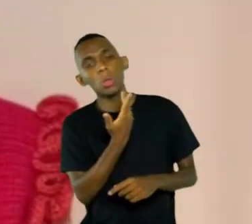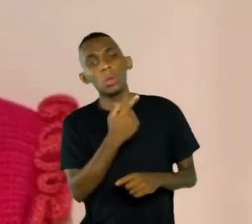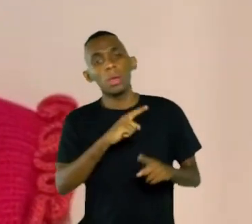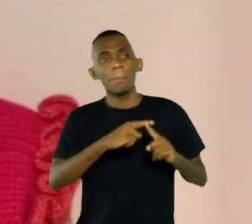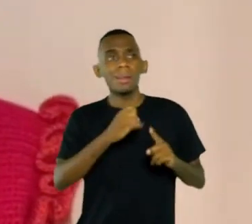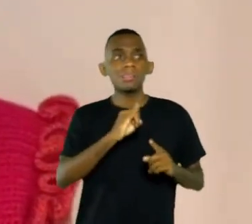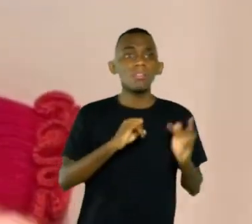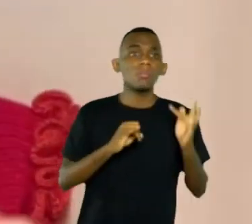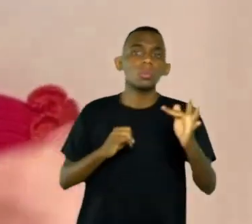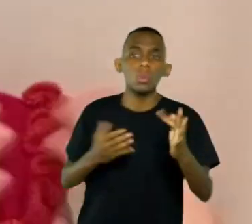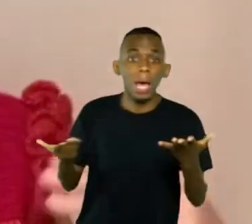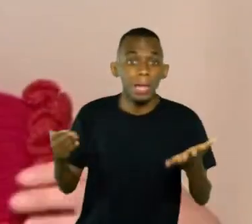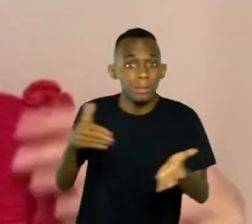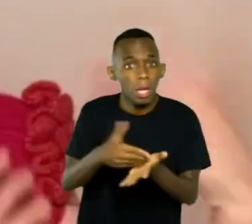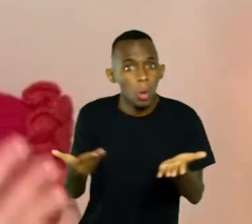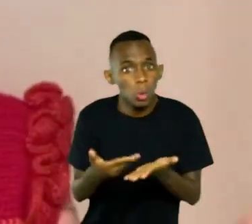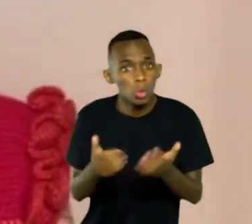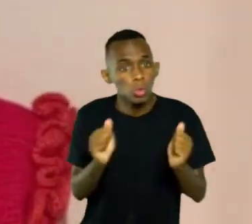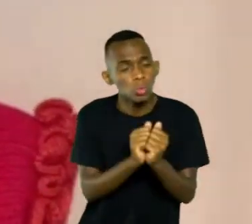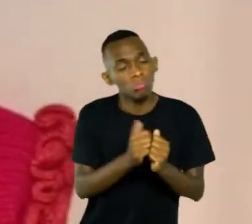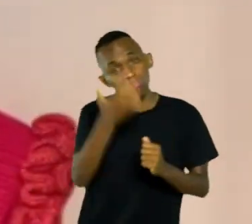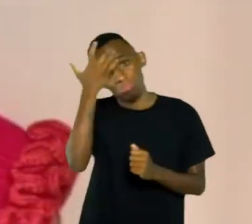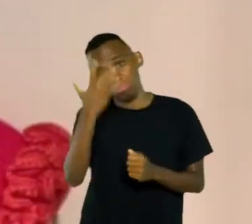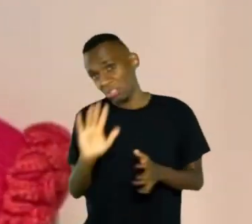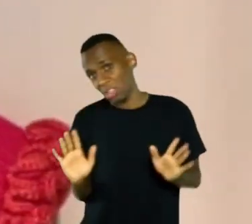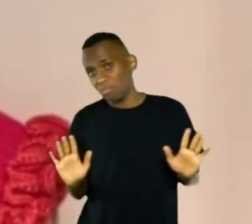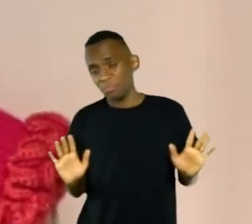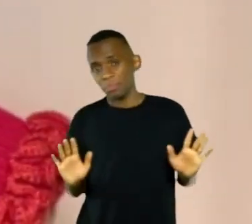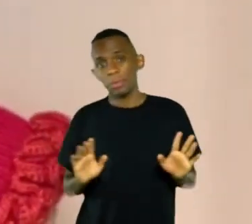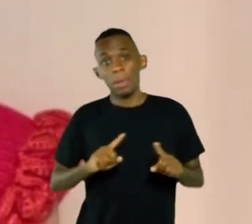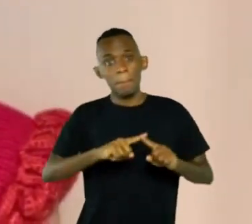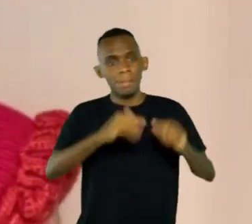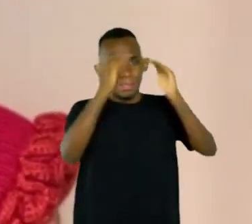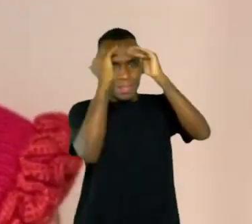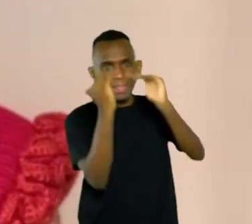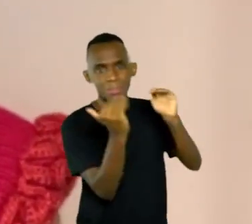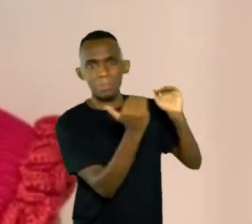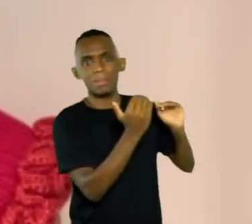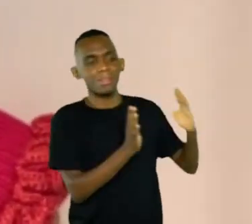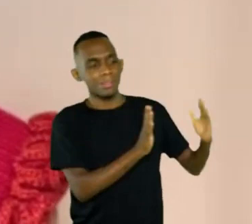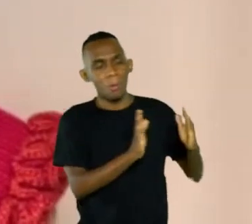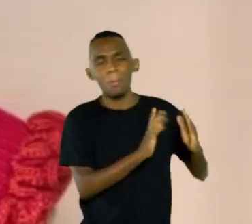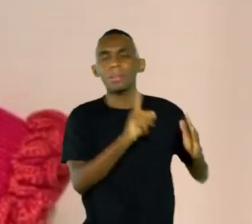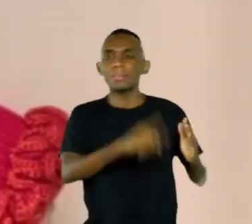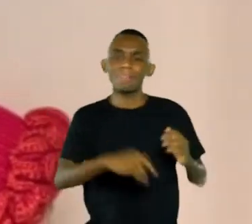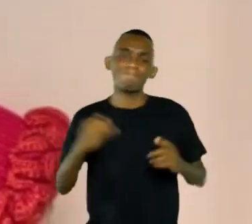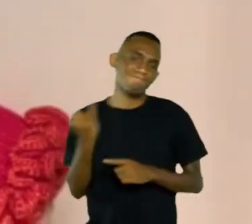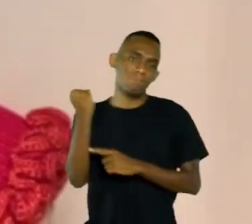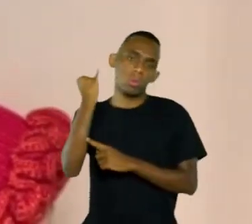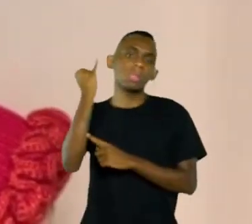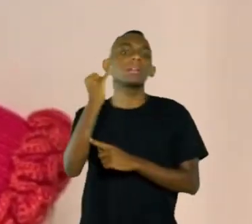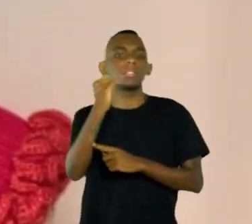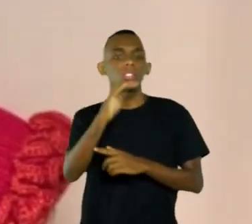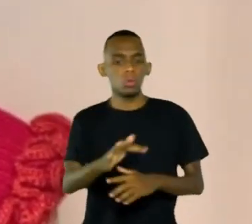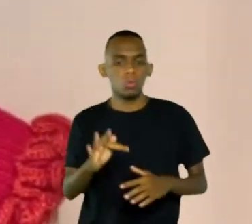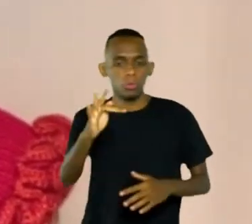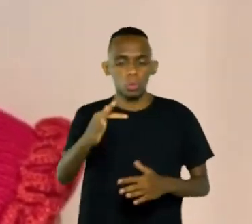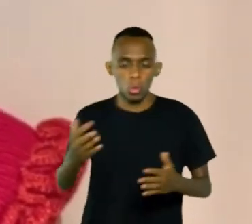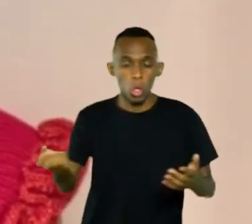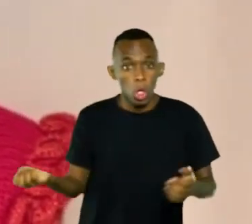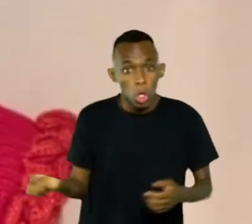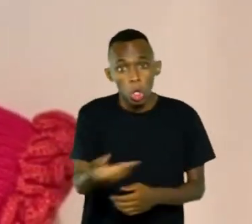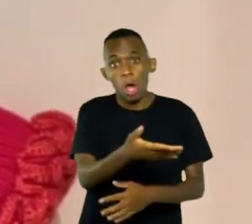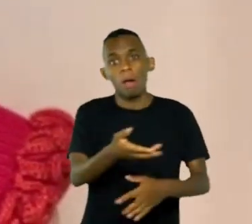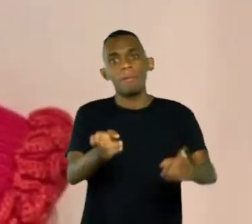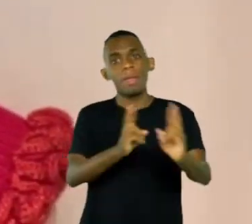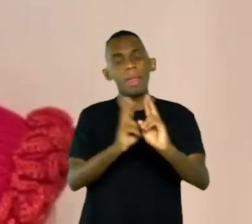não. Mas esse respeito à memória de uma relação anterior, eu acho que é muito fundamental numa relação nova, né? A gente entender